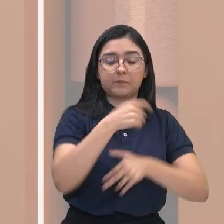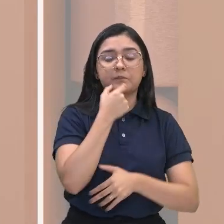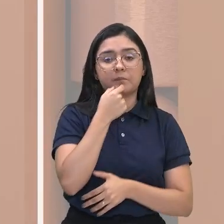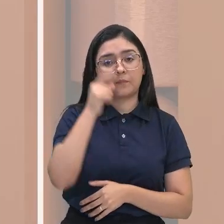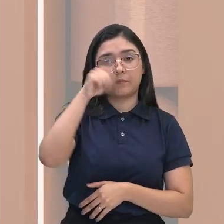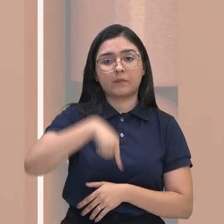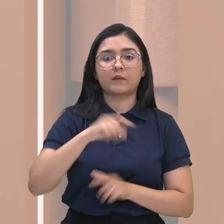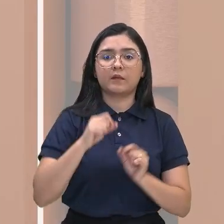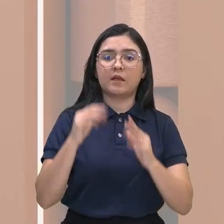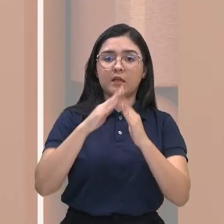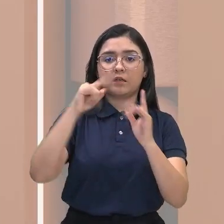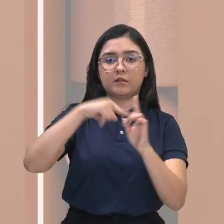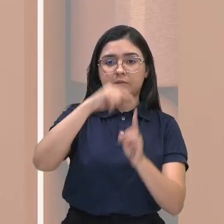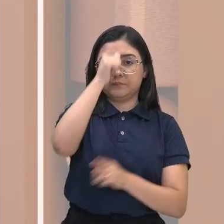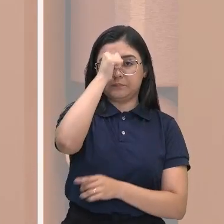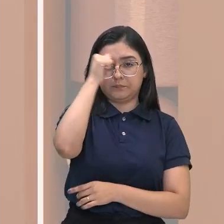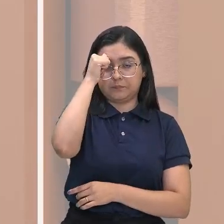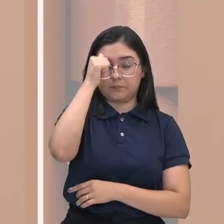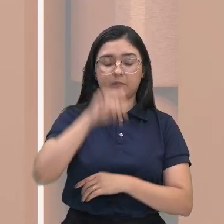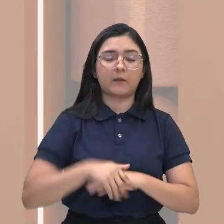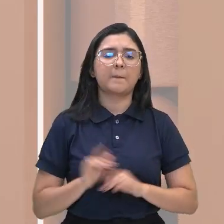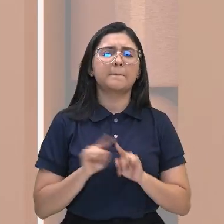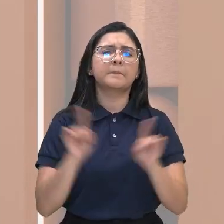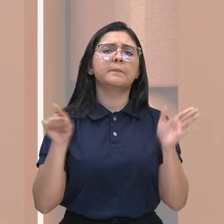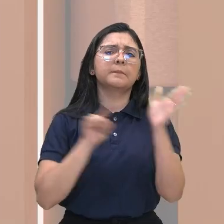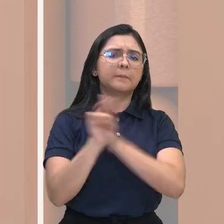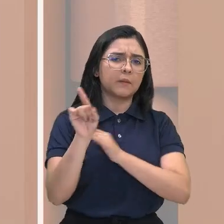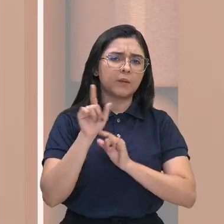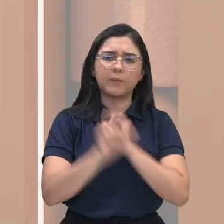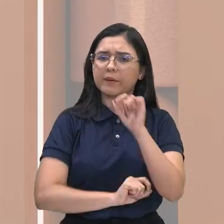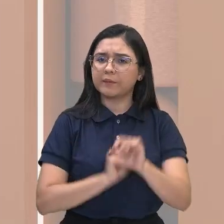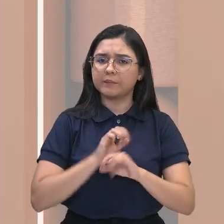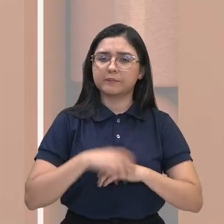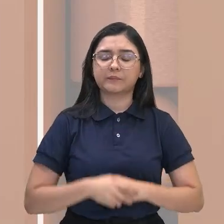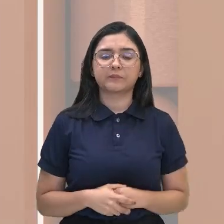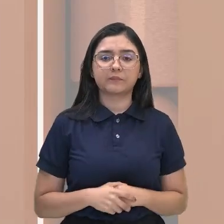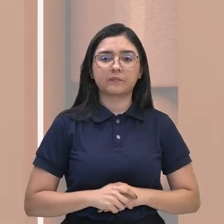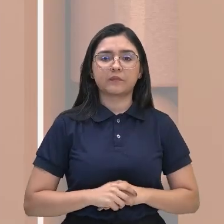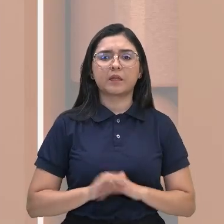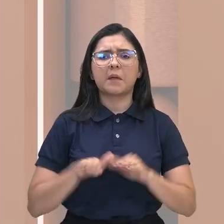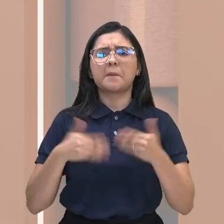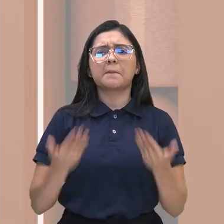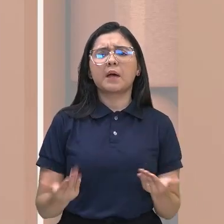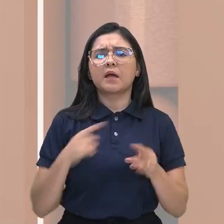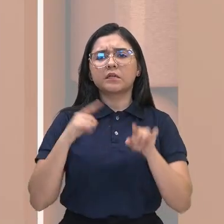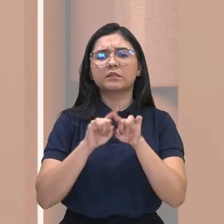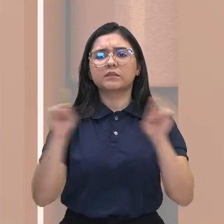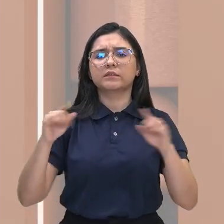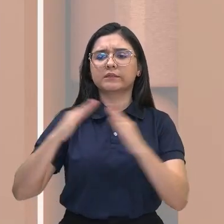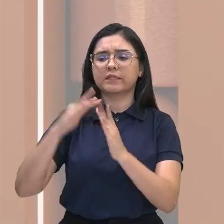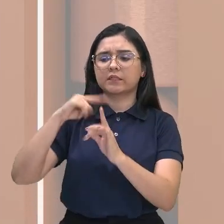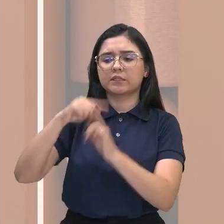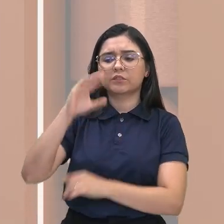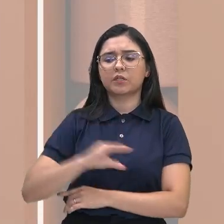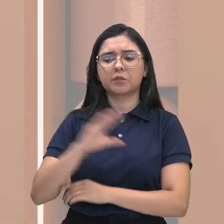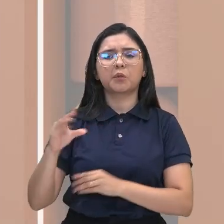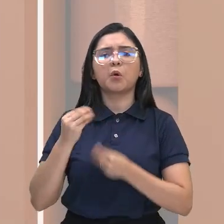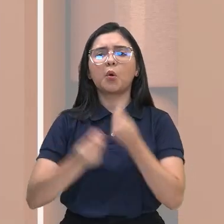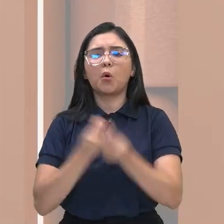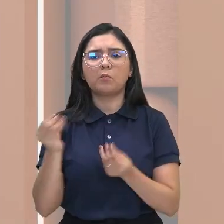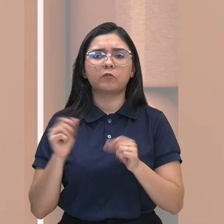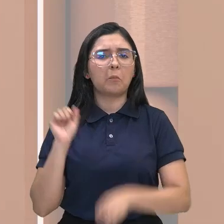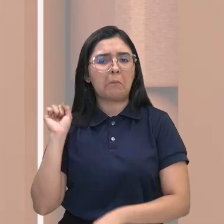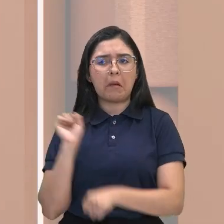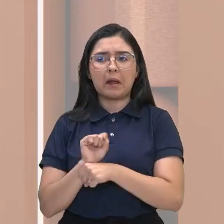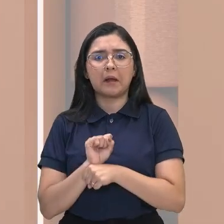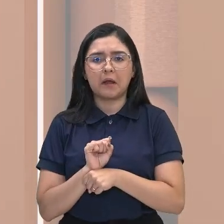igreja anglicana. Mas aí surge a pergunta, professor, e a Igreja Católica, professor, como é que ficou? Ficou de braços atados,